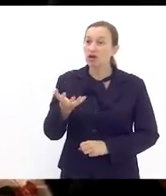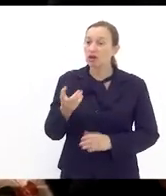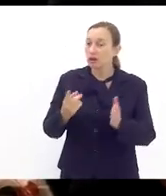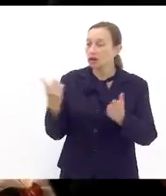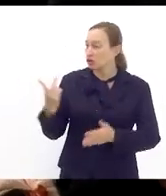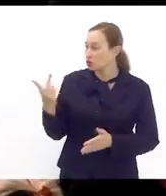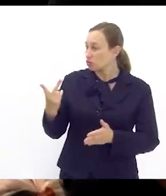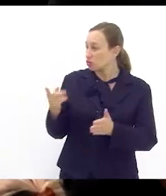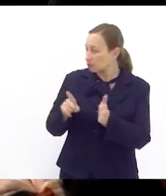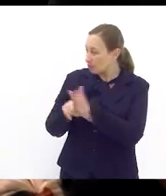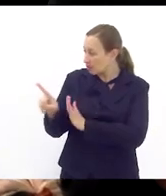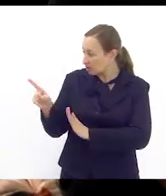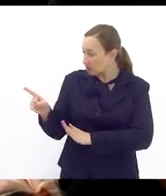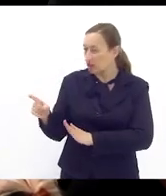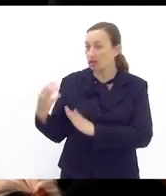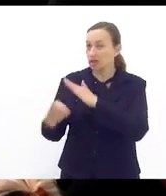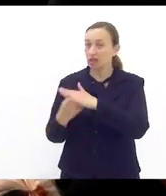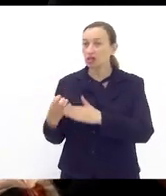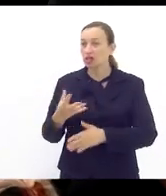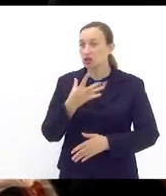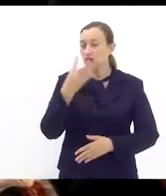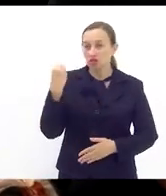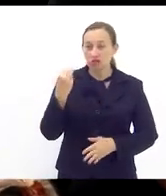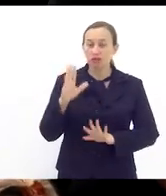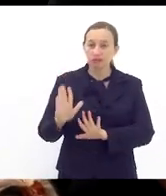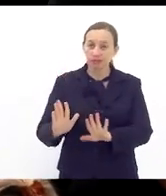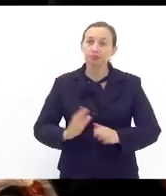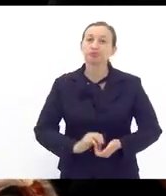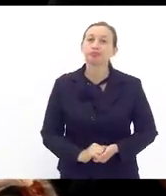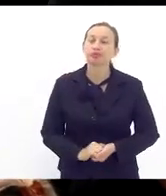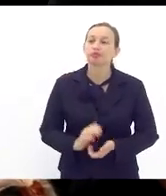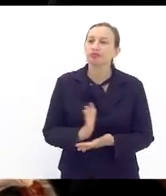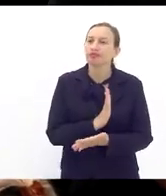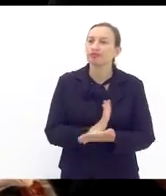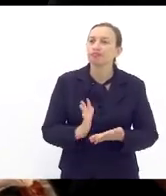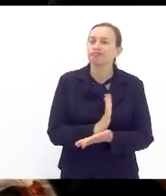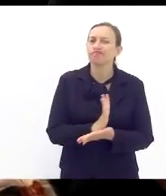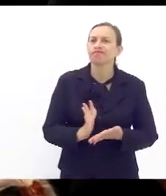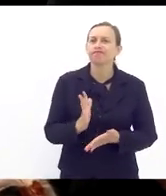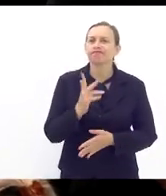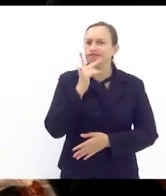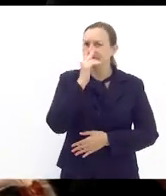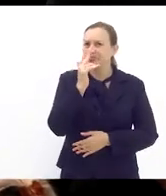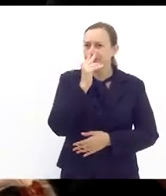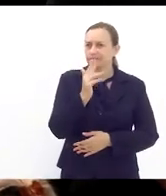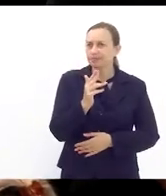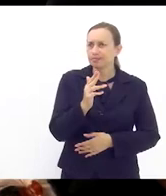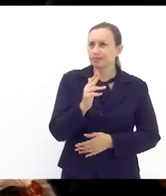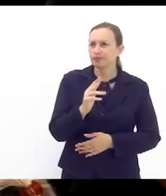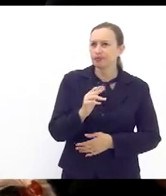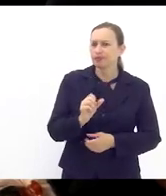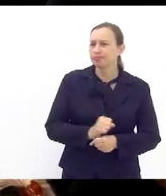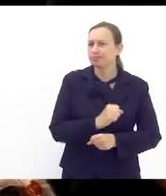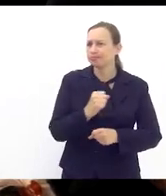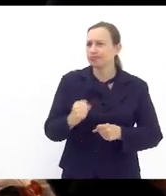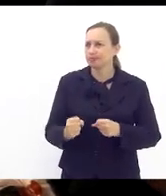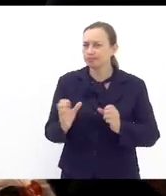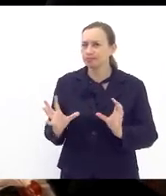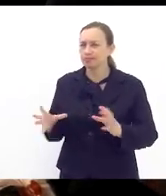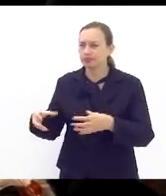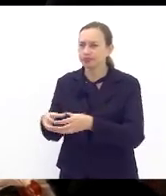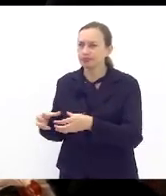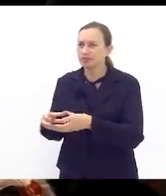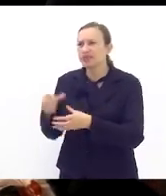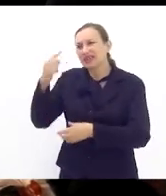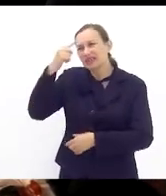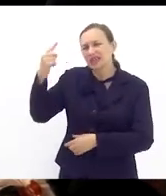inclusive algo que eu deixei escapar na minha primeira fala é às vezes a gente fica com a sensação de que o poder corporativo tem uma ideia de que